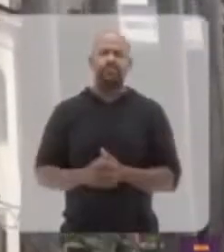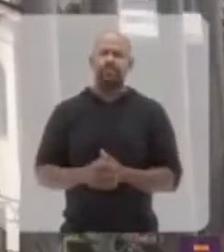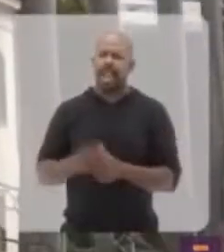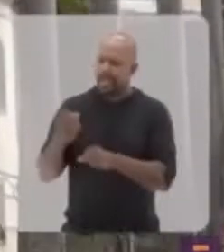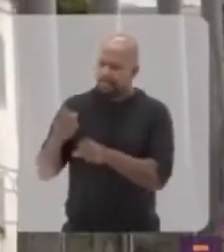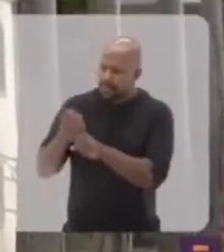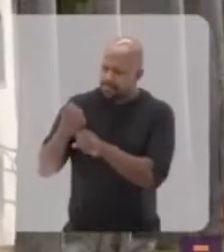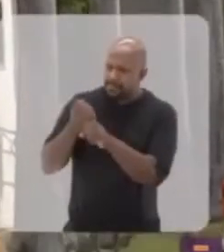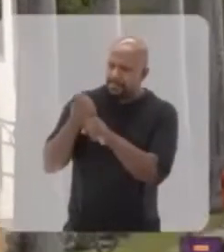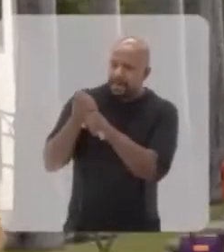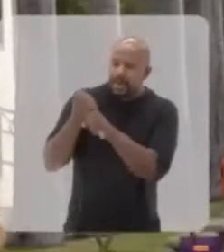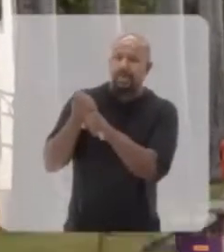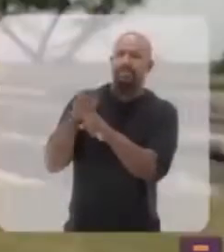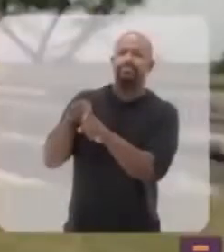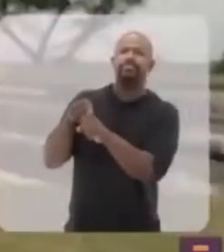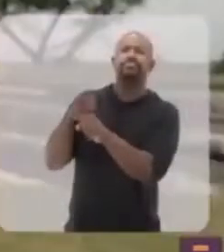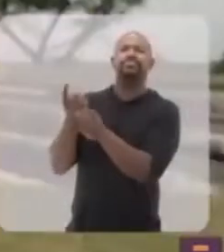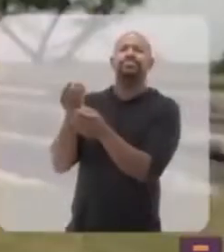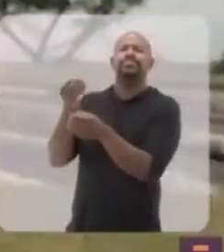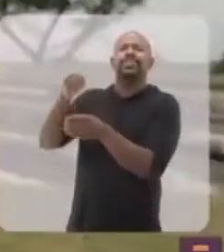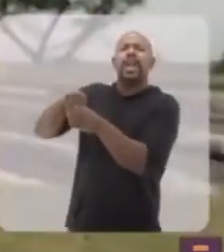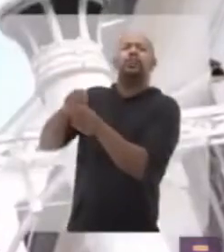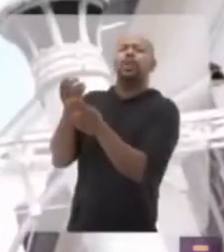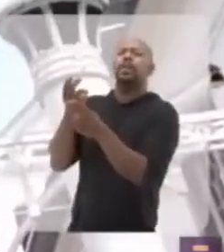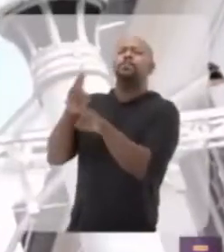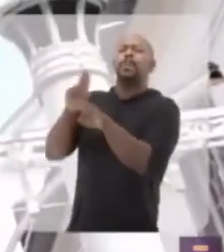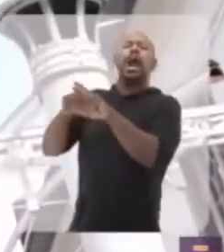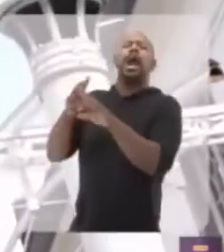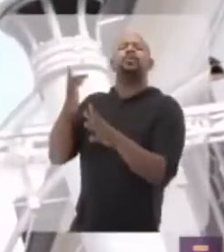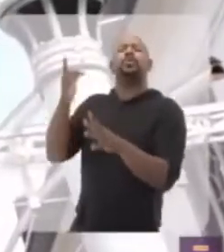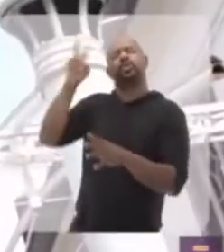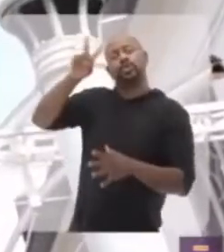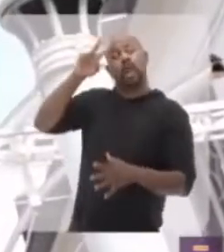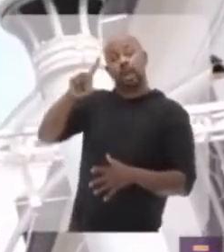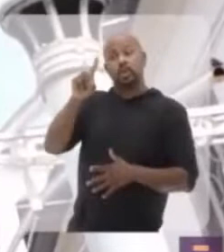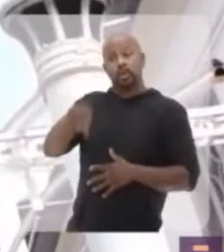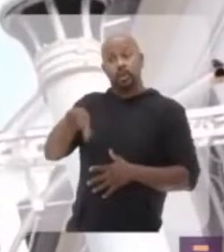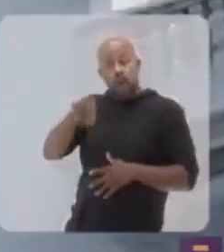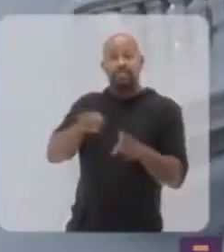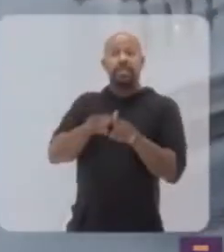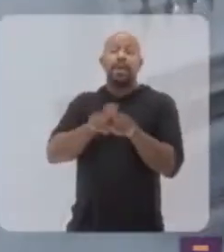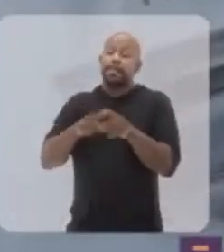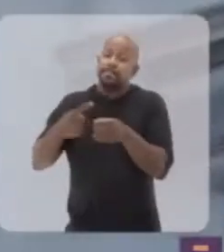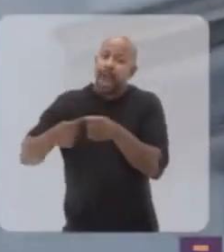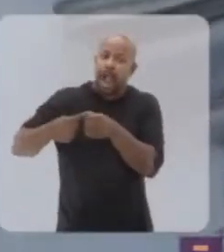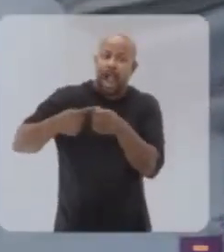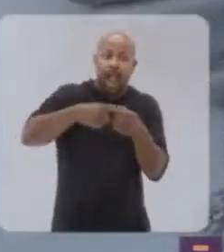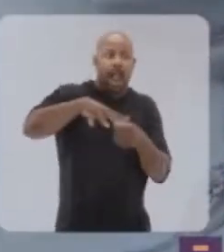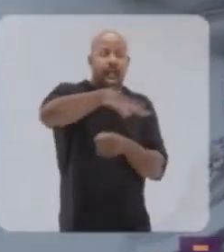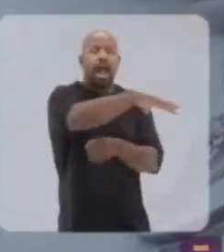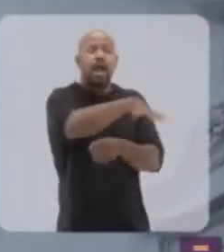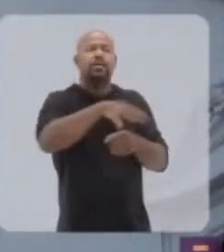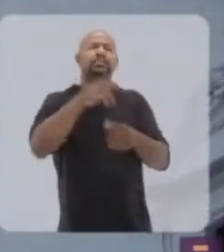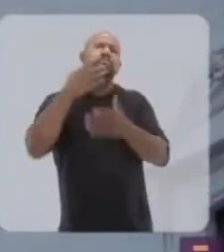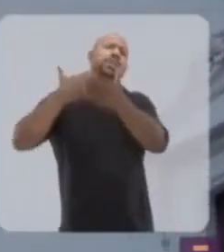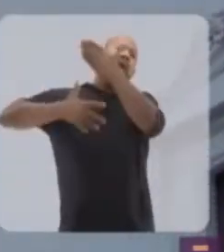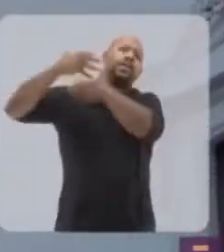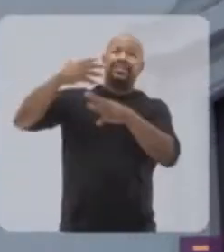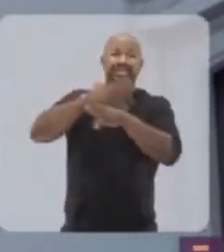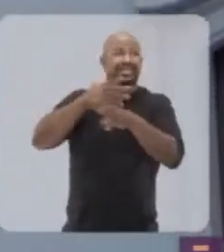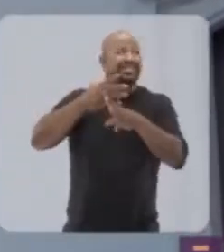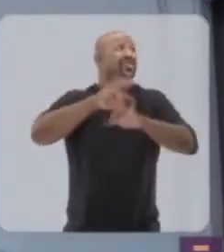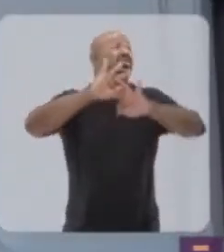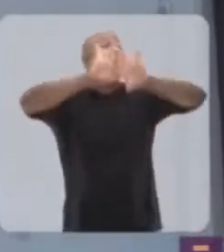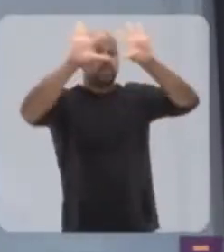Uma construção guarda as histórias de seus homens, mas também de seus bairros, de uma época e até mesmo de uma